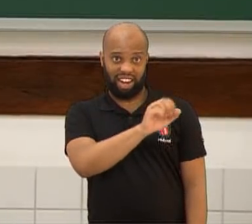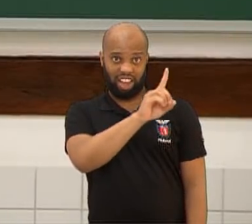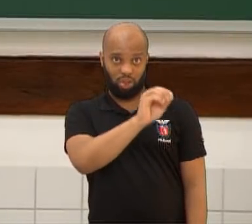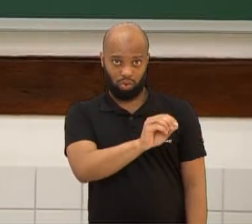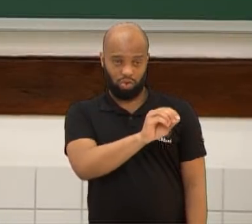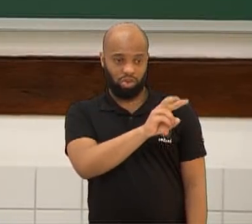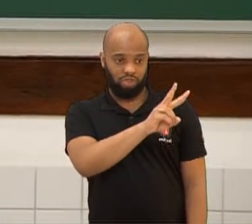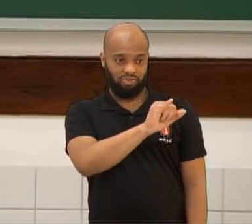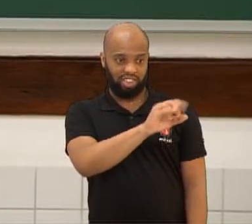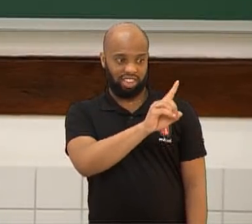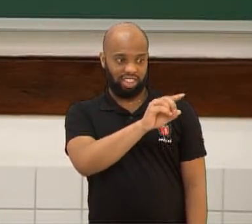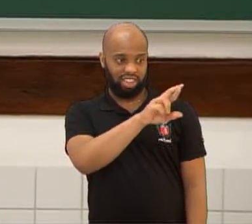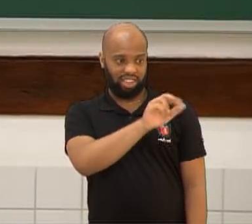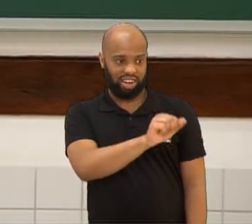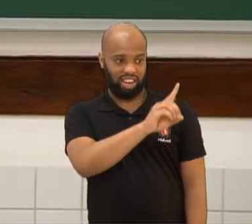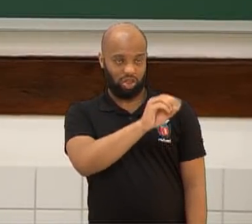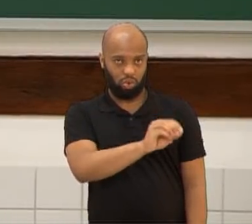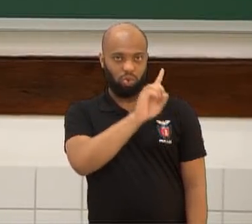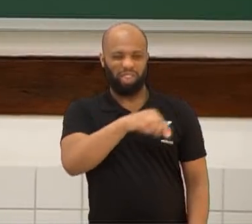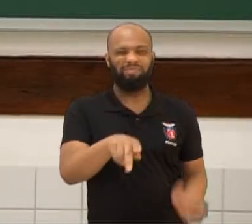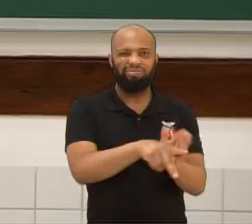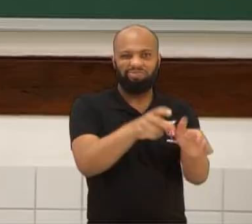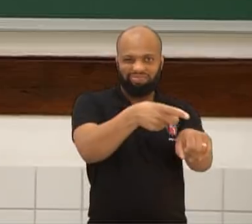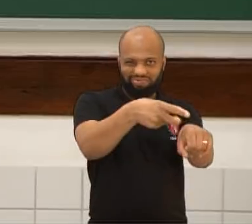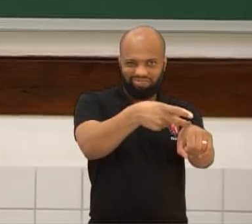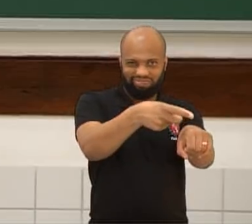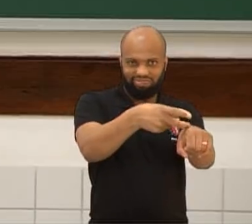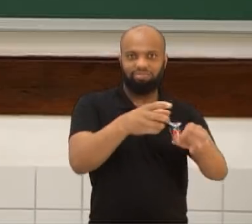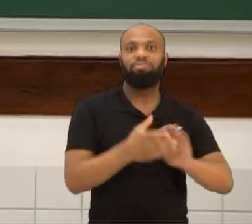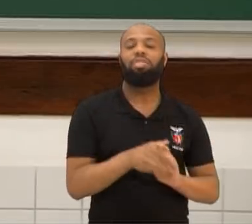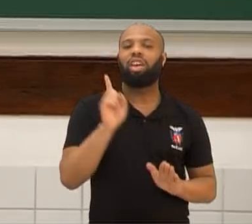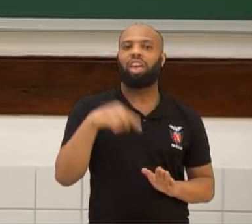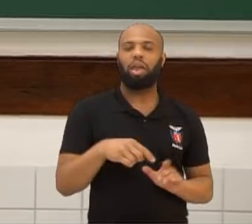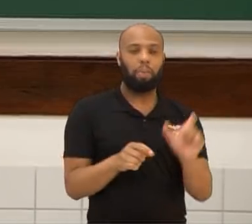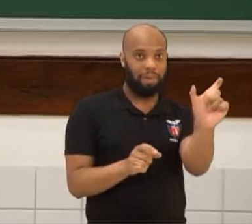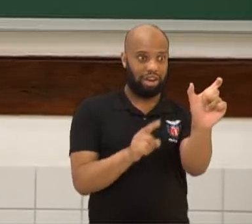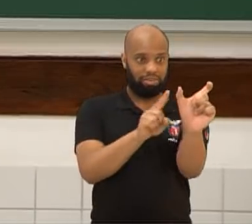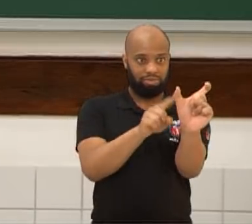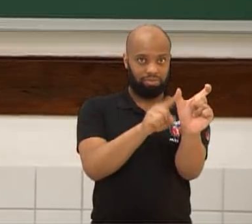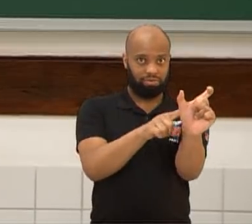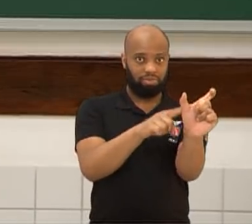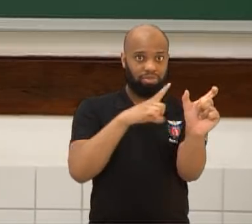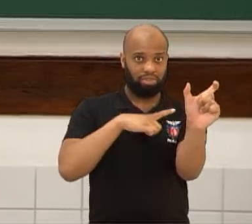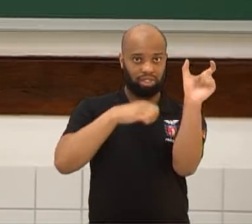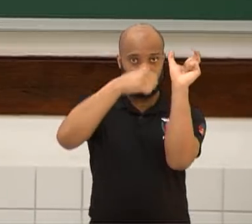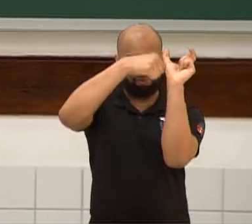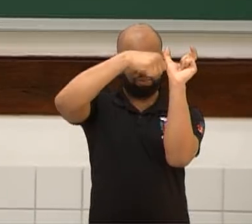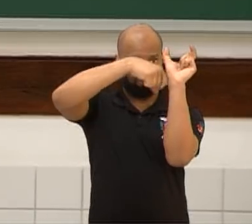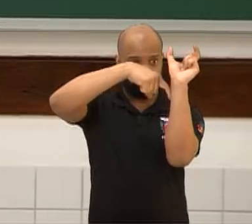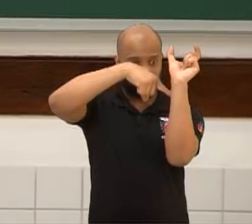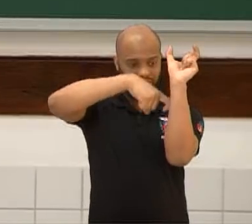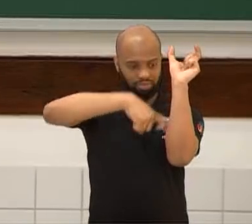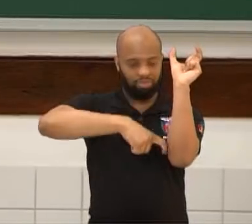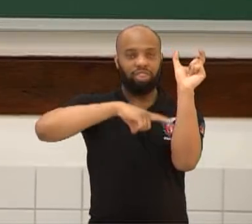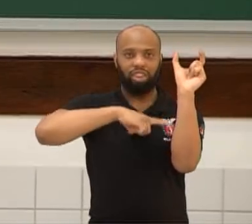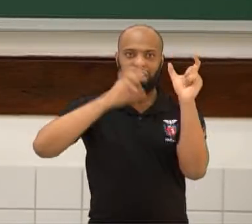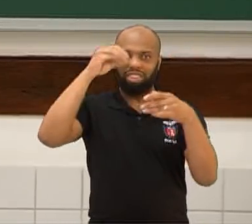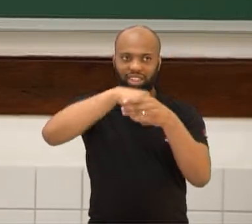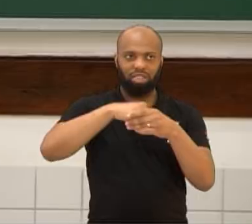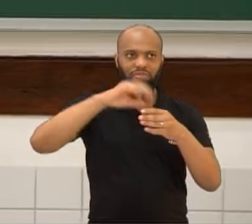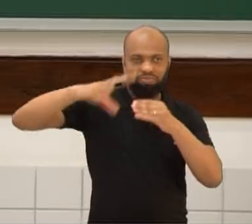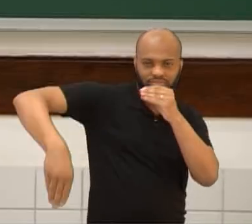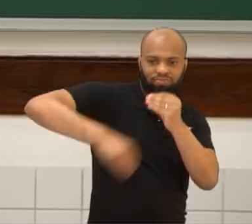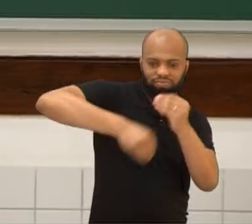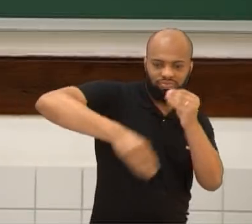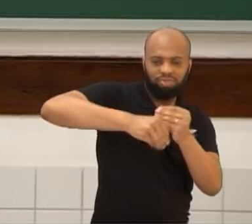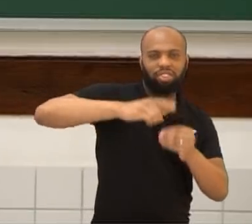coloca um sufixo numa palavra já existente, né? No caso, aqui o escritor pegou a palavra vidro e acrescentou o sufixo ada. Então, a gente